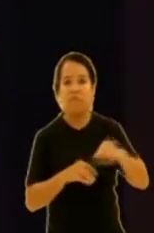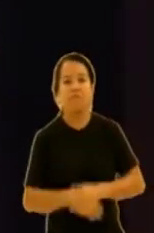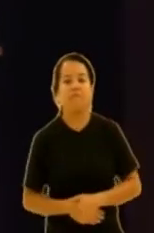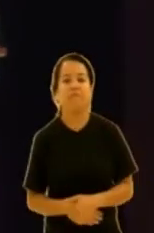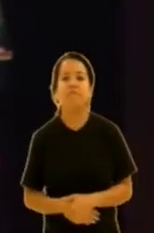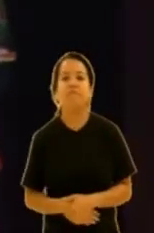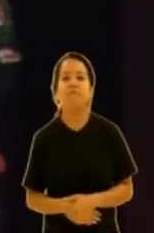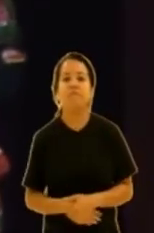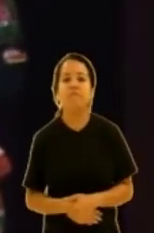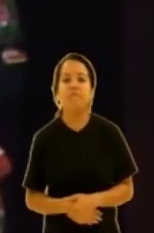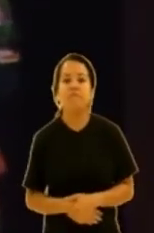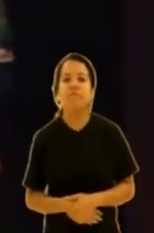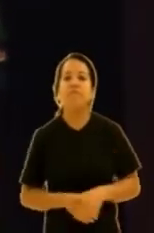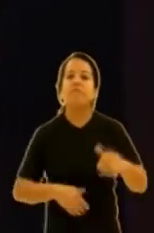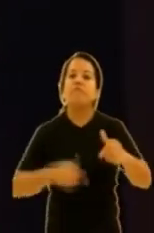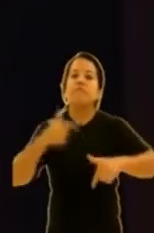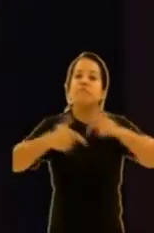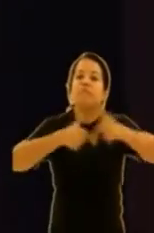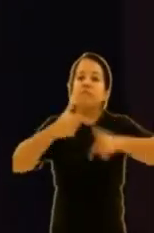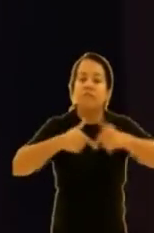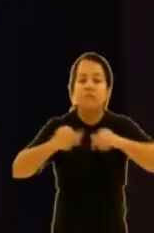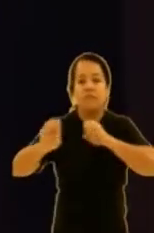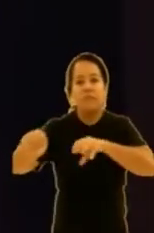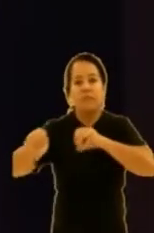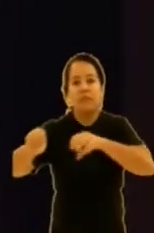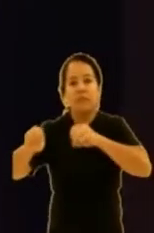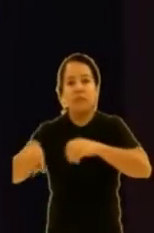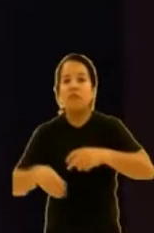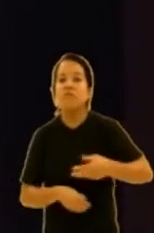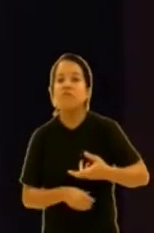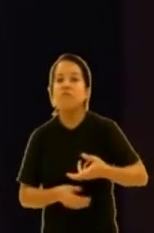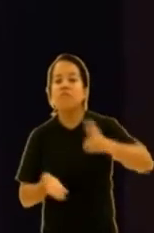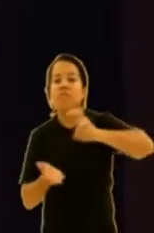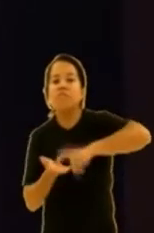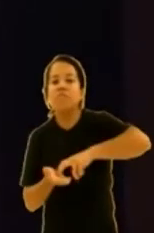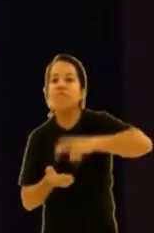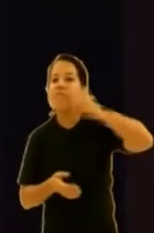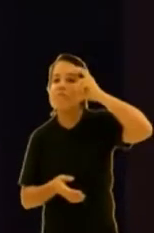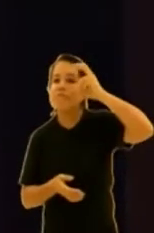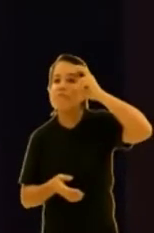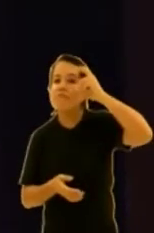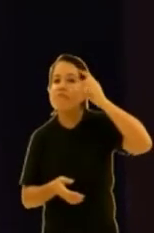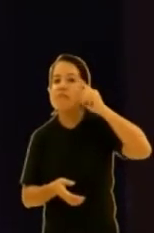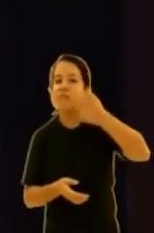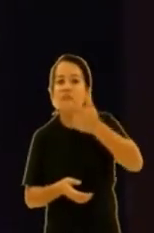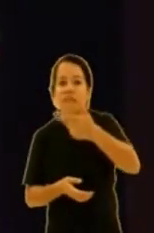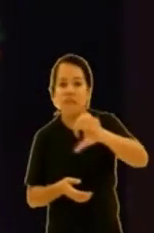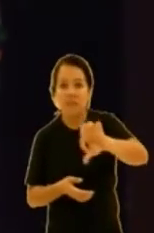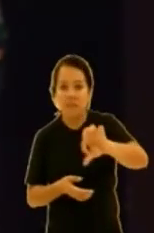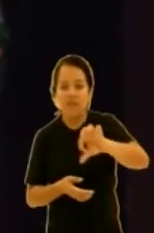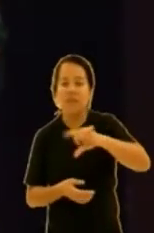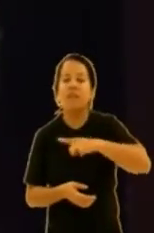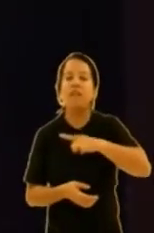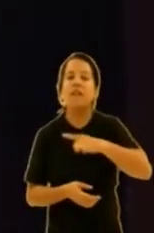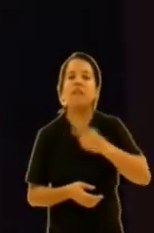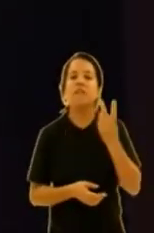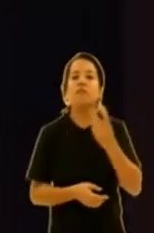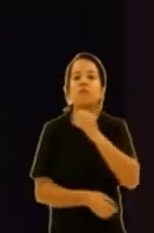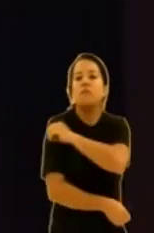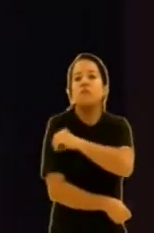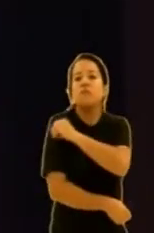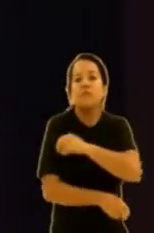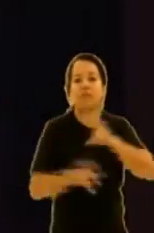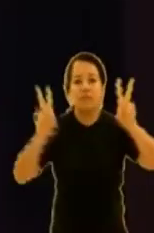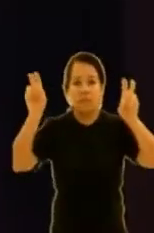A ação educativa realizará na manhã da quinta-feira, dia 29, duas oficinas sobre os